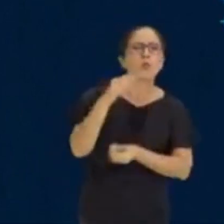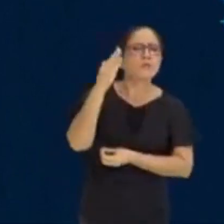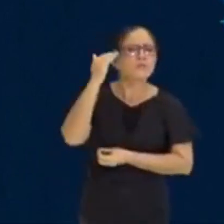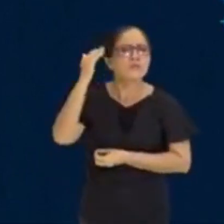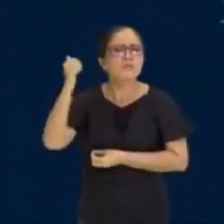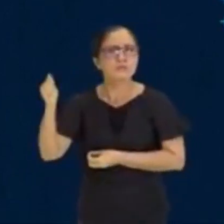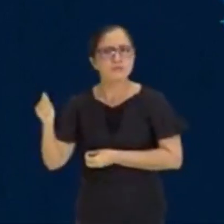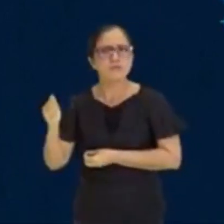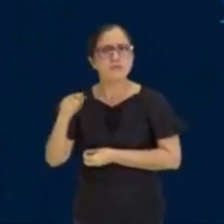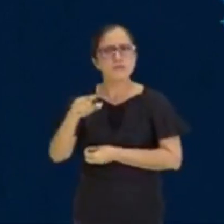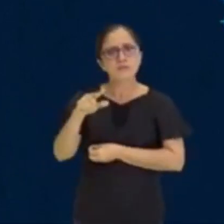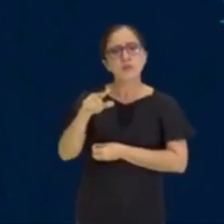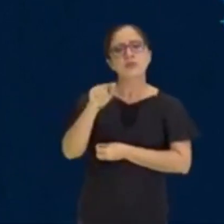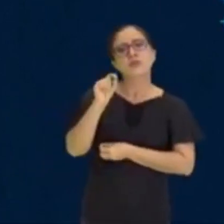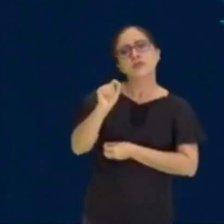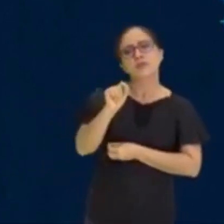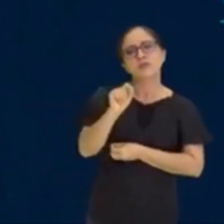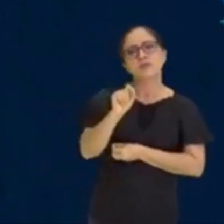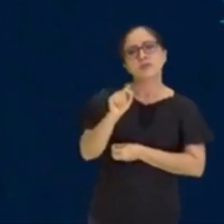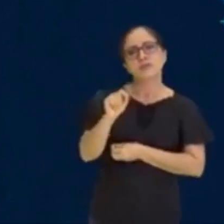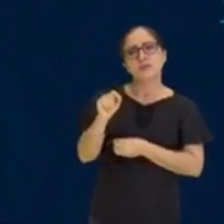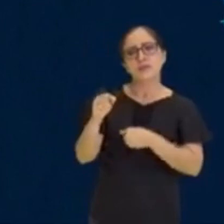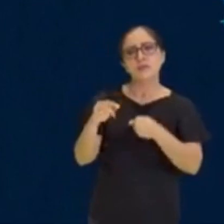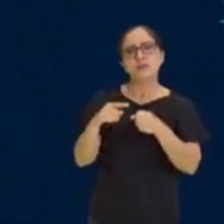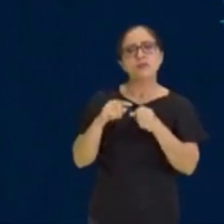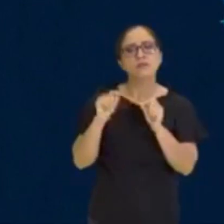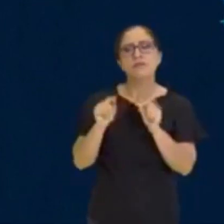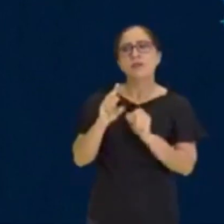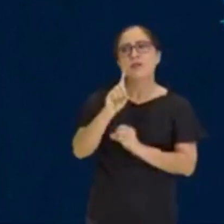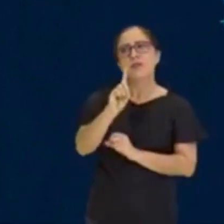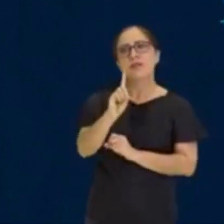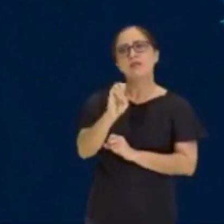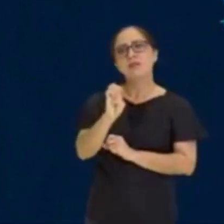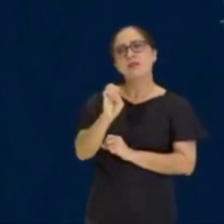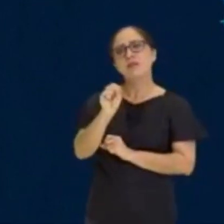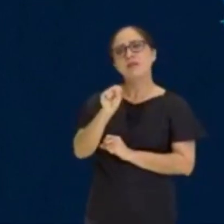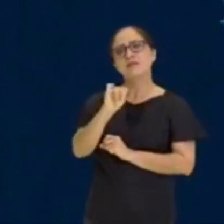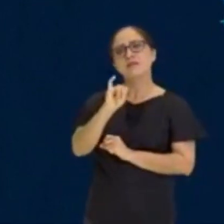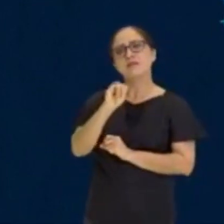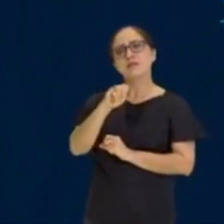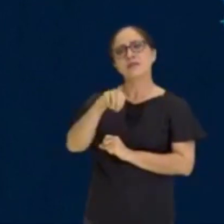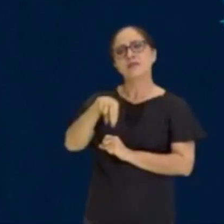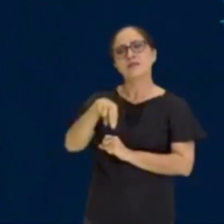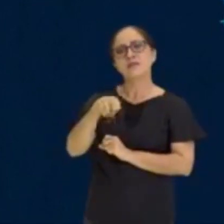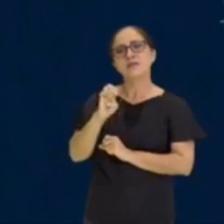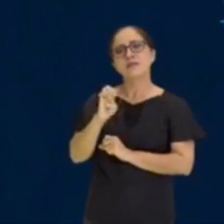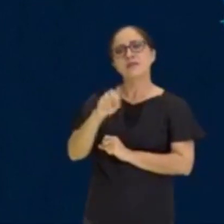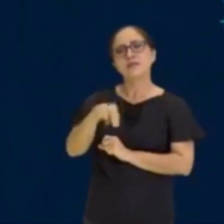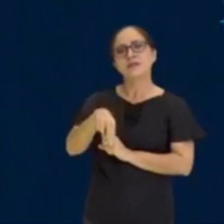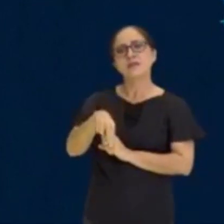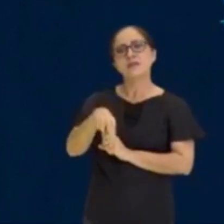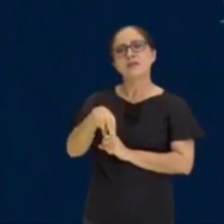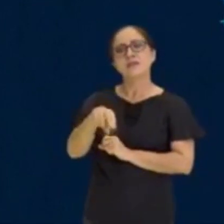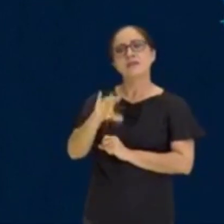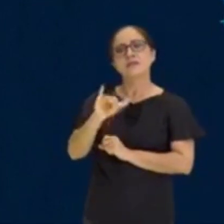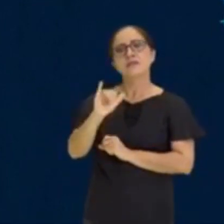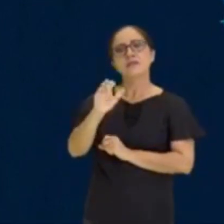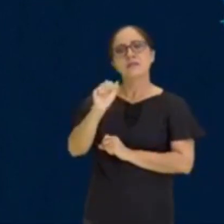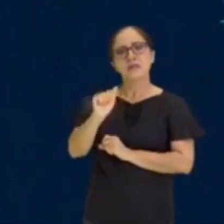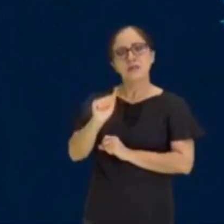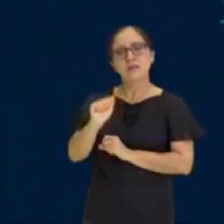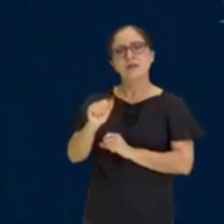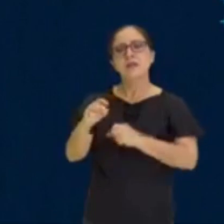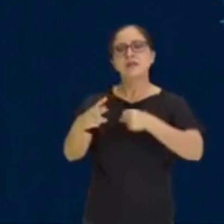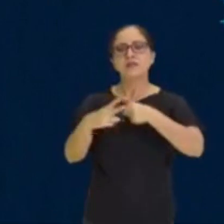da desinência verbal. Professor, o que é desinência verbal? É o finalzinho do verbo. Isso